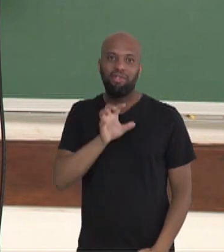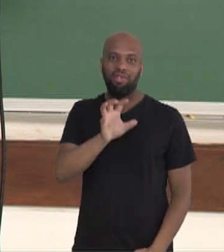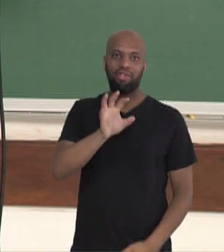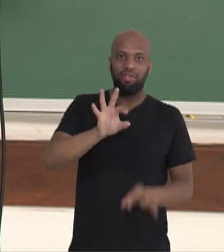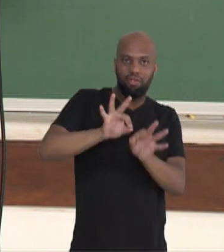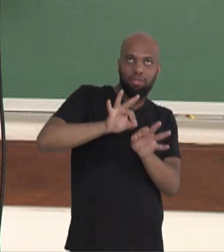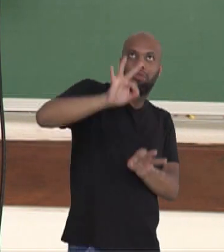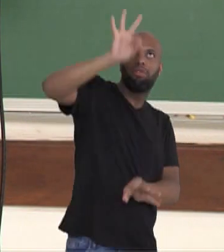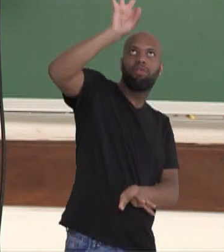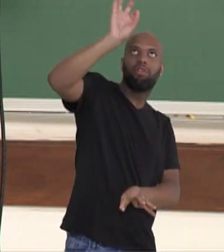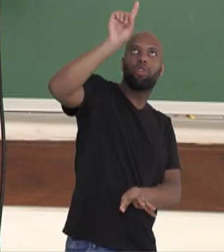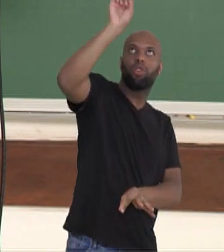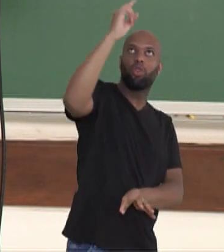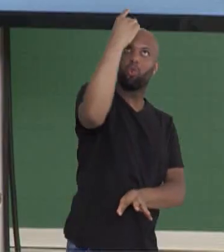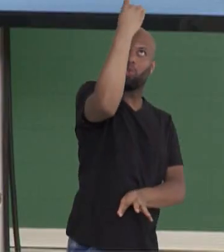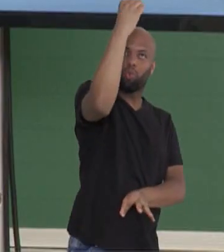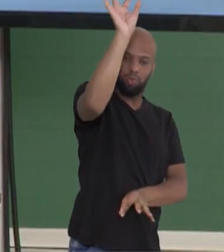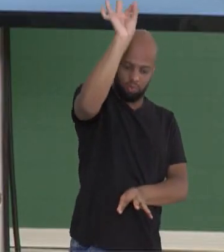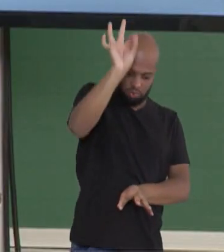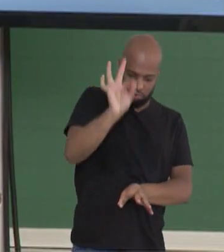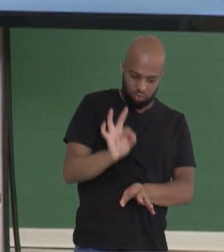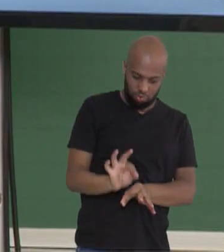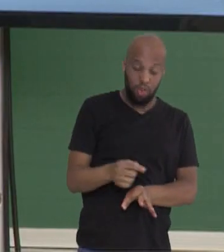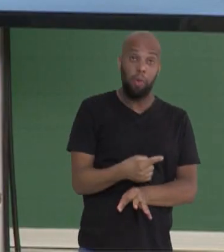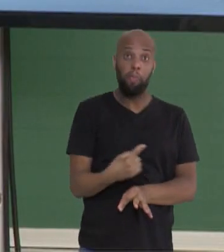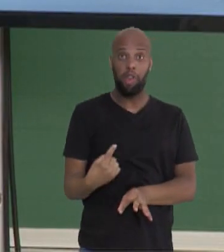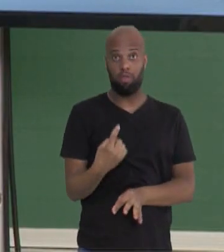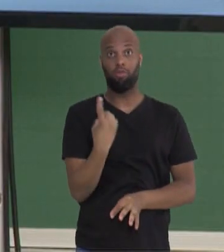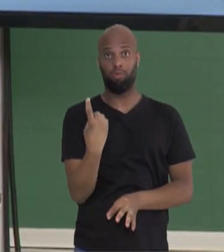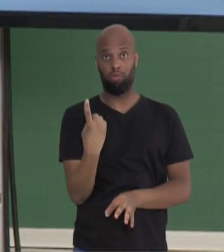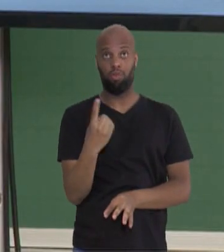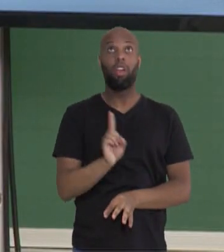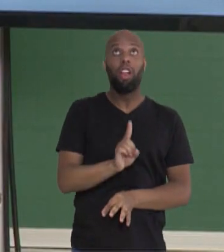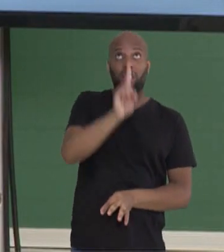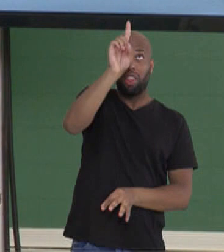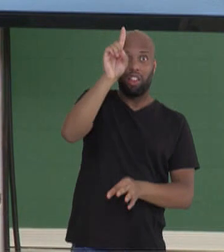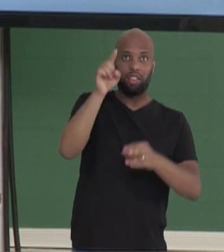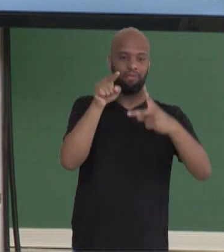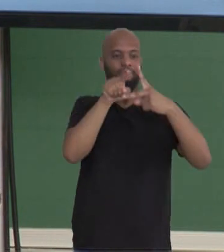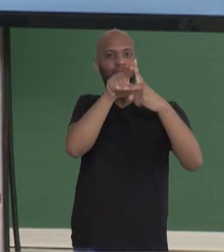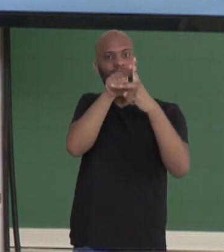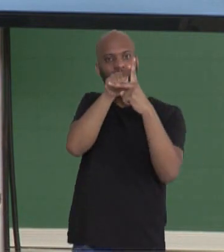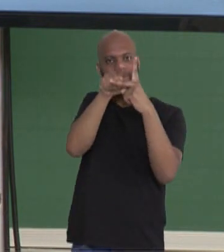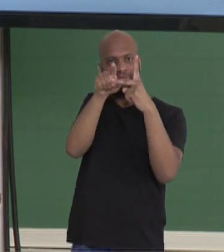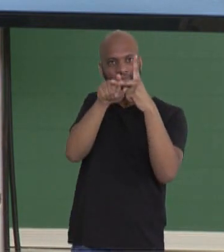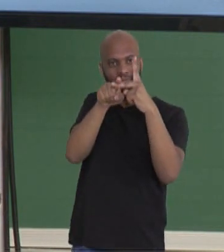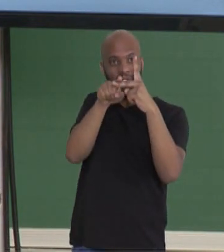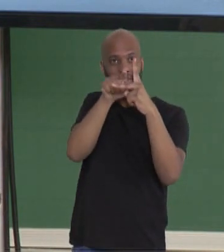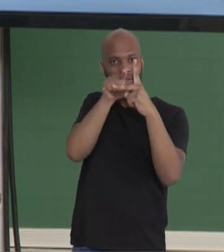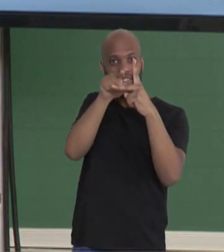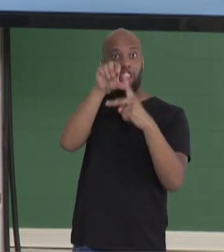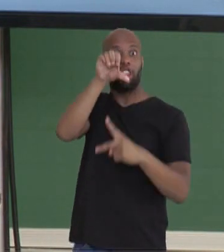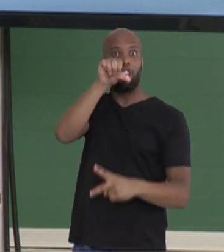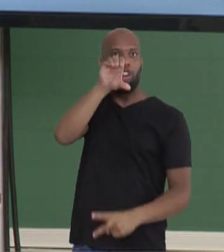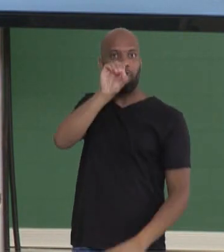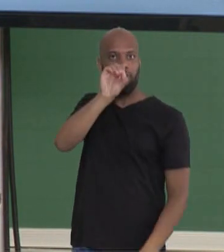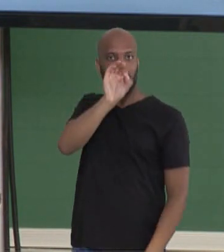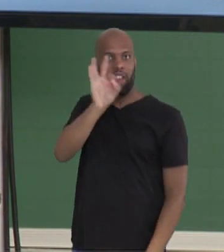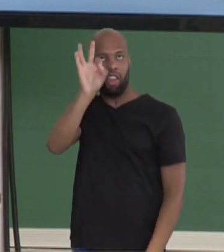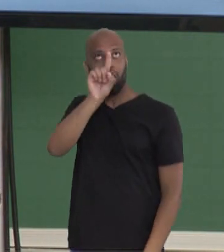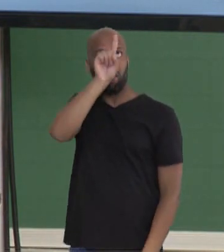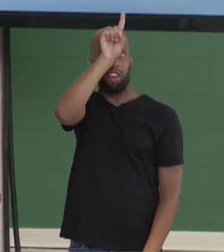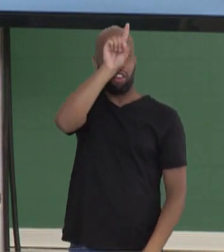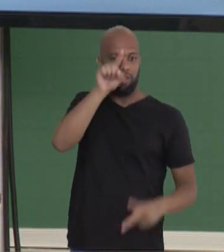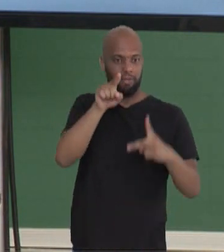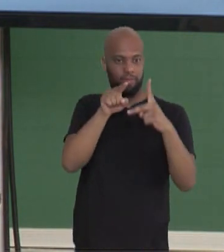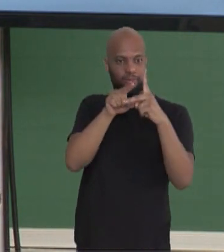ângulo de 90 e aqui embaixo o ângulo de, só para relembrar, 240. 70, tá? É o nosso limite. Então, vai